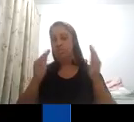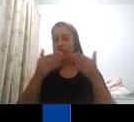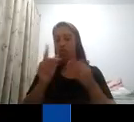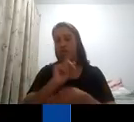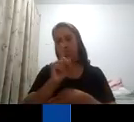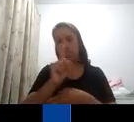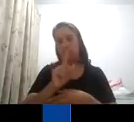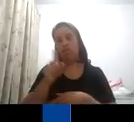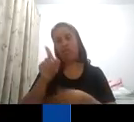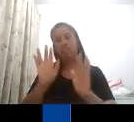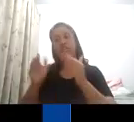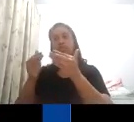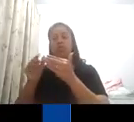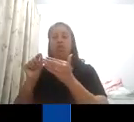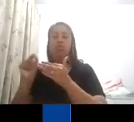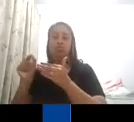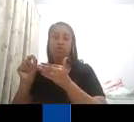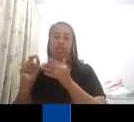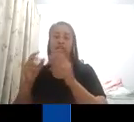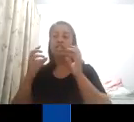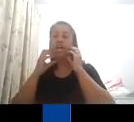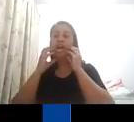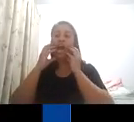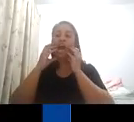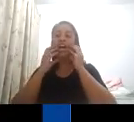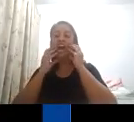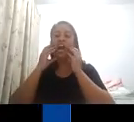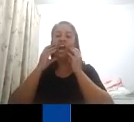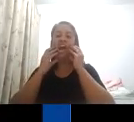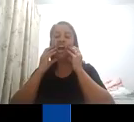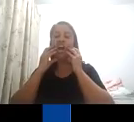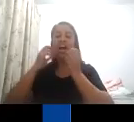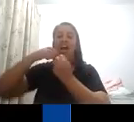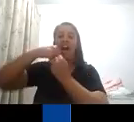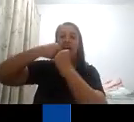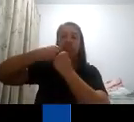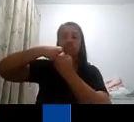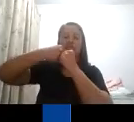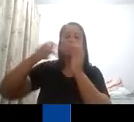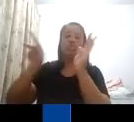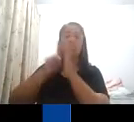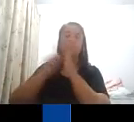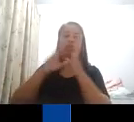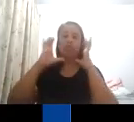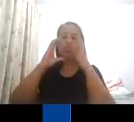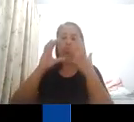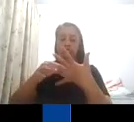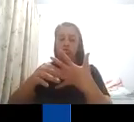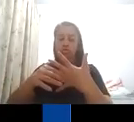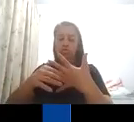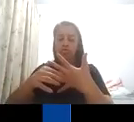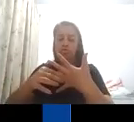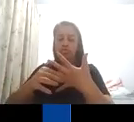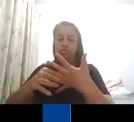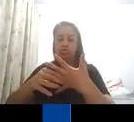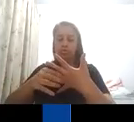com essa articulação aqui, ó, né? Que dá muito problema relacionado, então, a lesões aí na coluna, né?